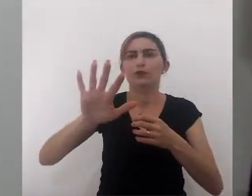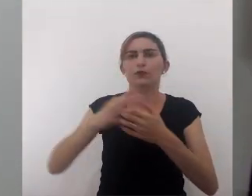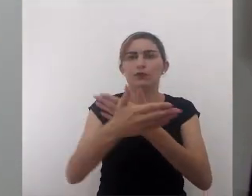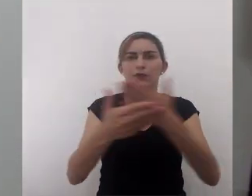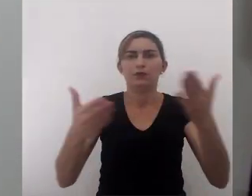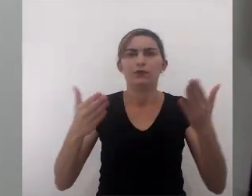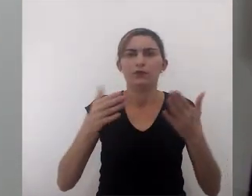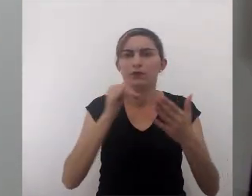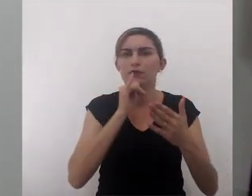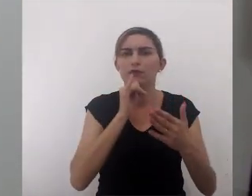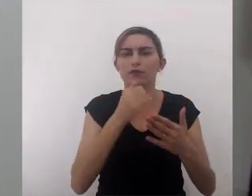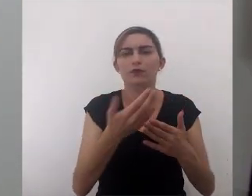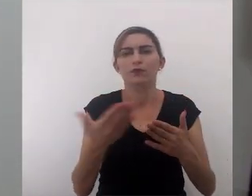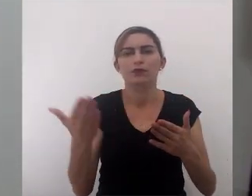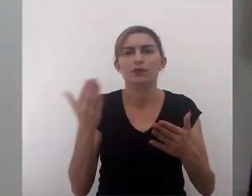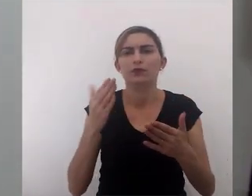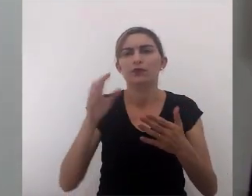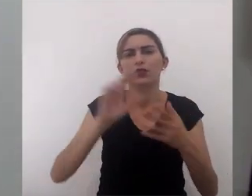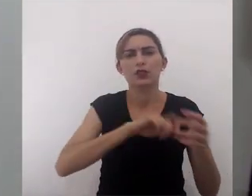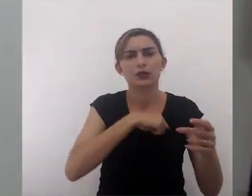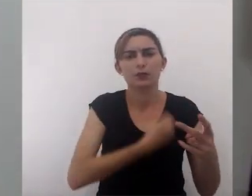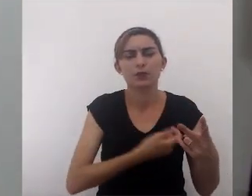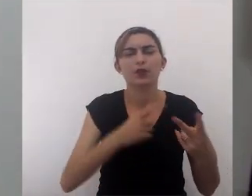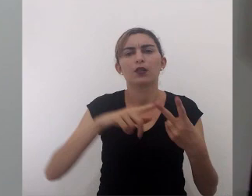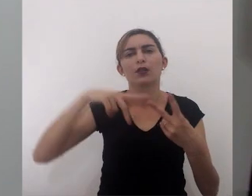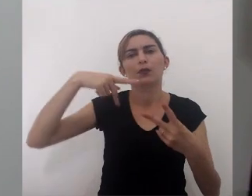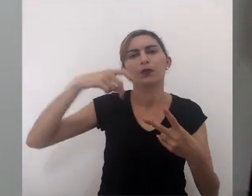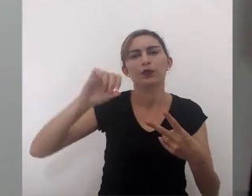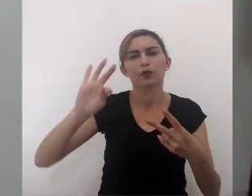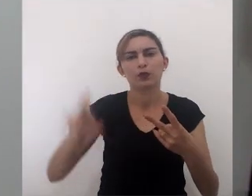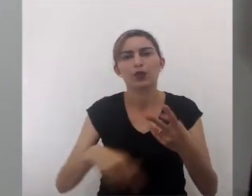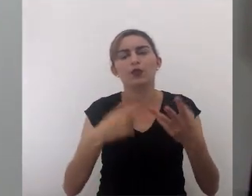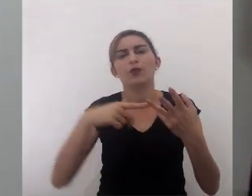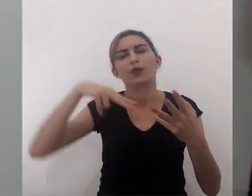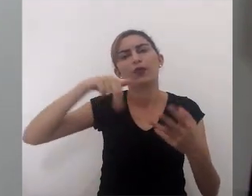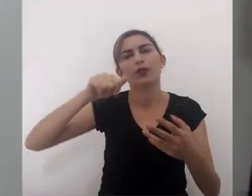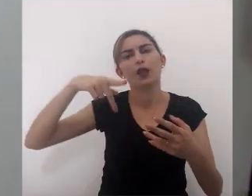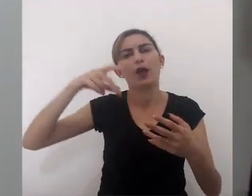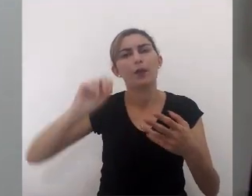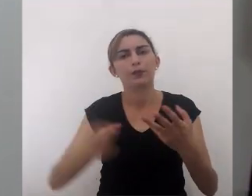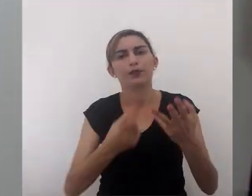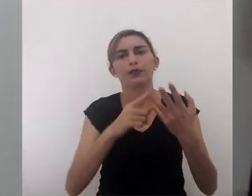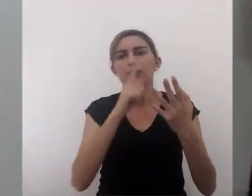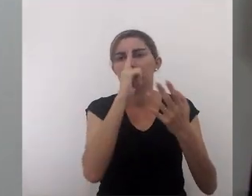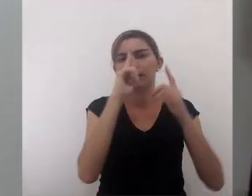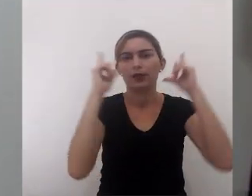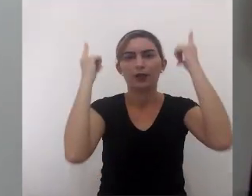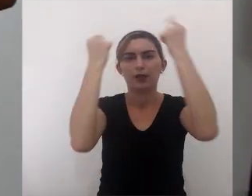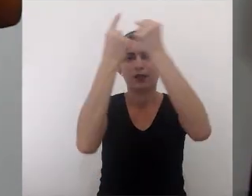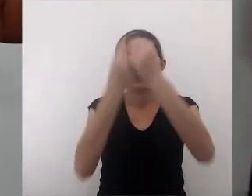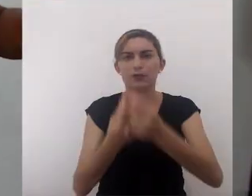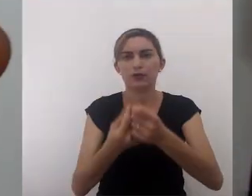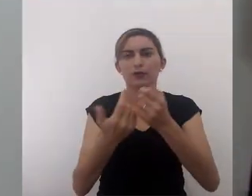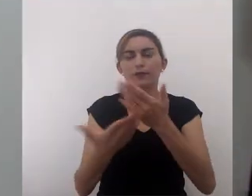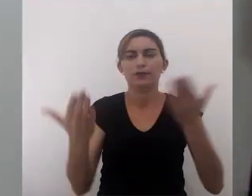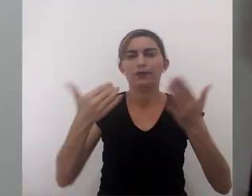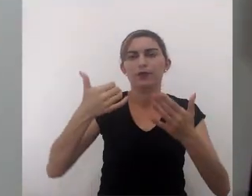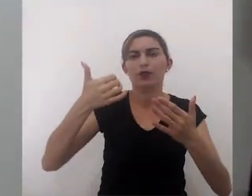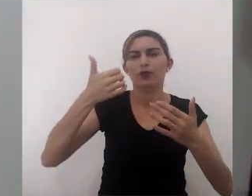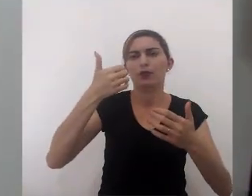Ou seja, Portugal, Espanha, e Nápoles e Grécia. Na